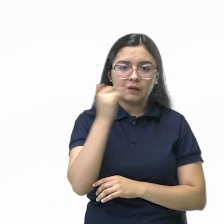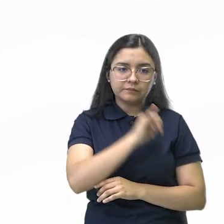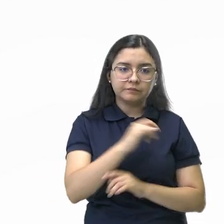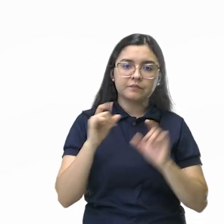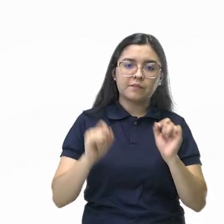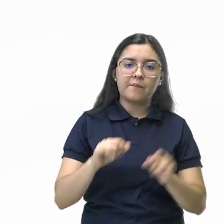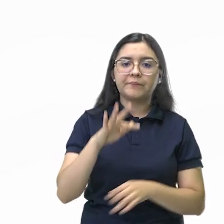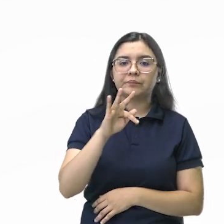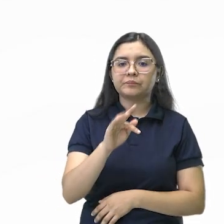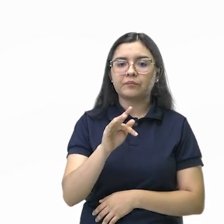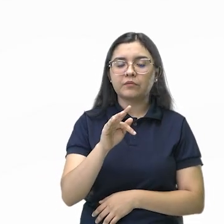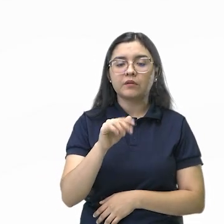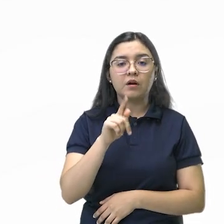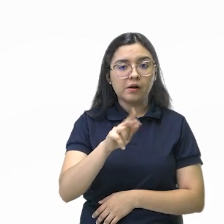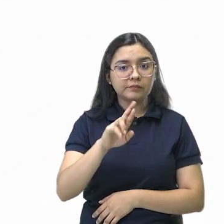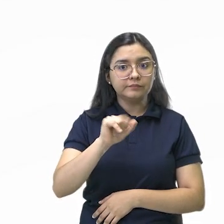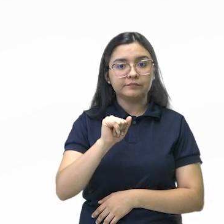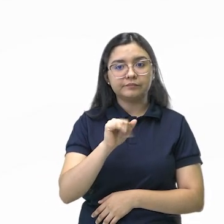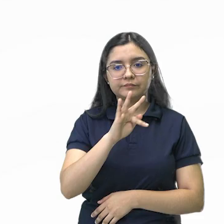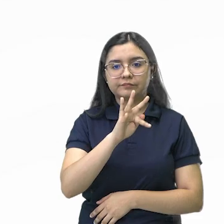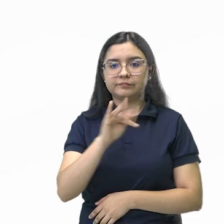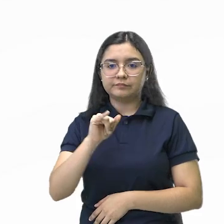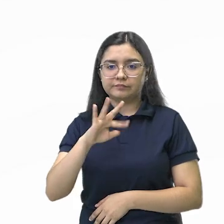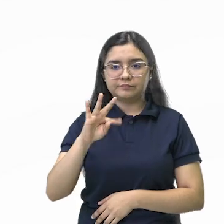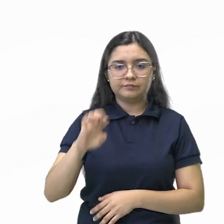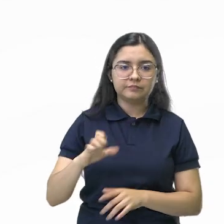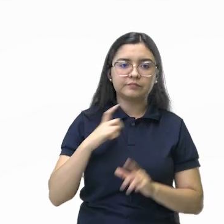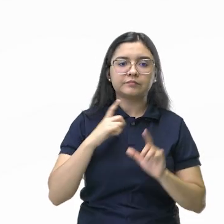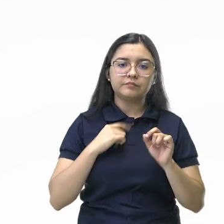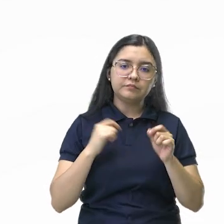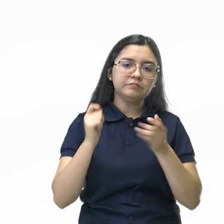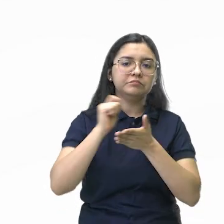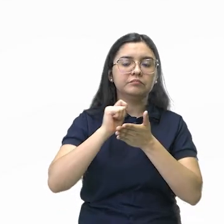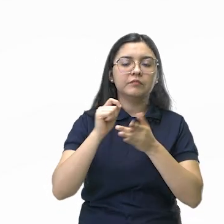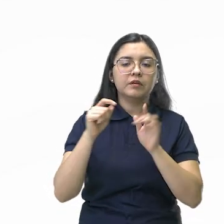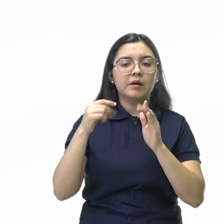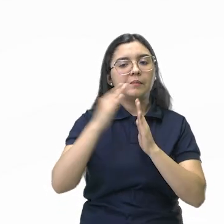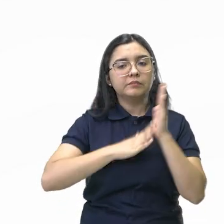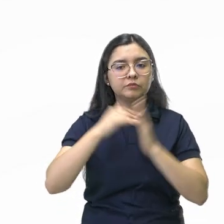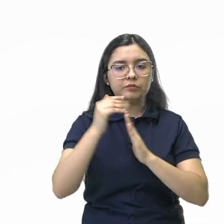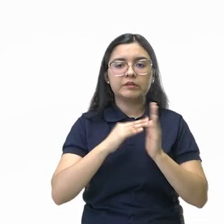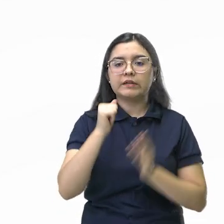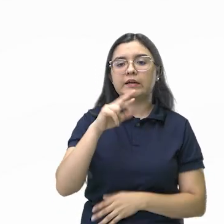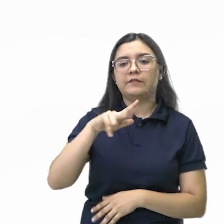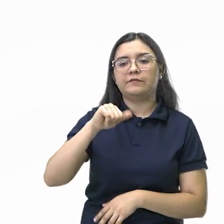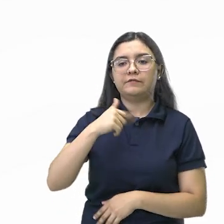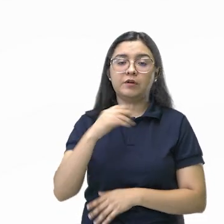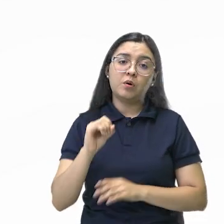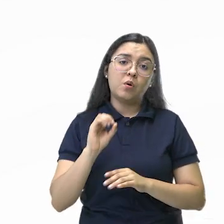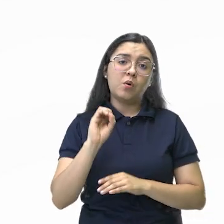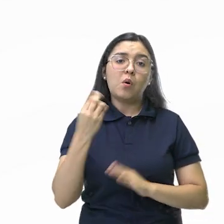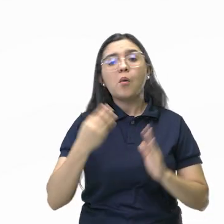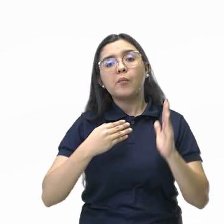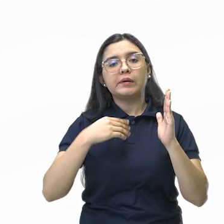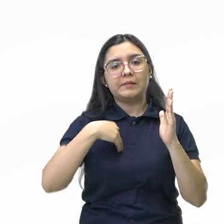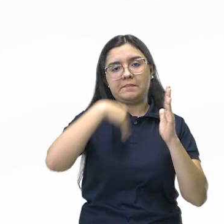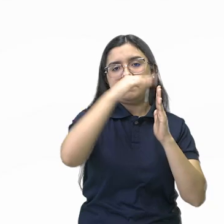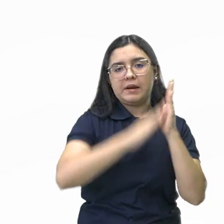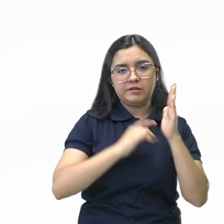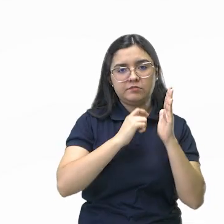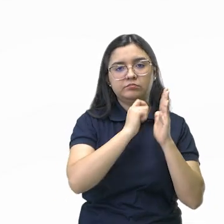grafito, que significa escritas feitas com carvão ou escritas feitas em